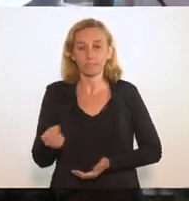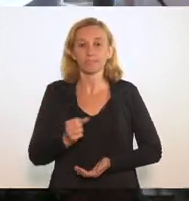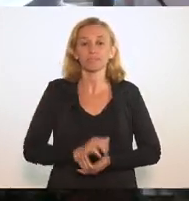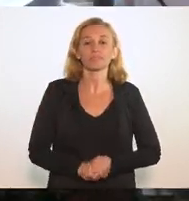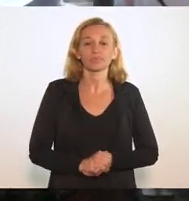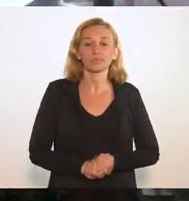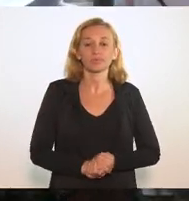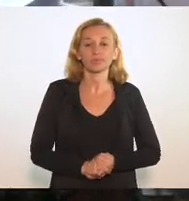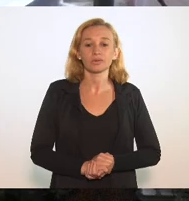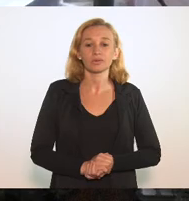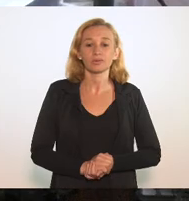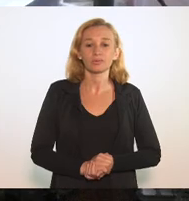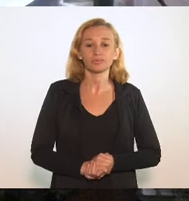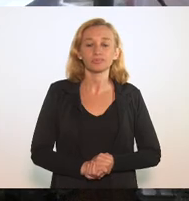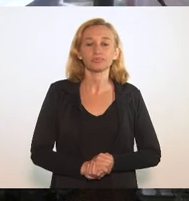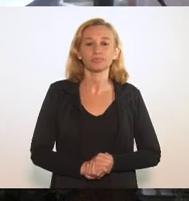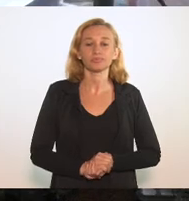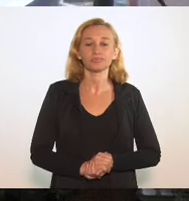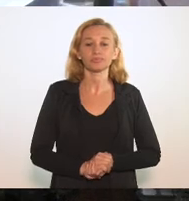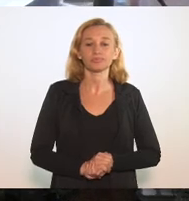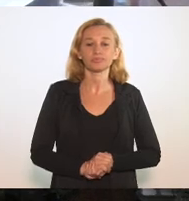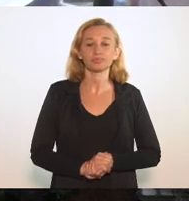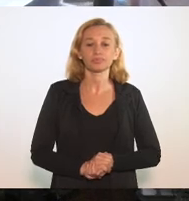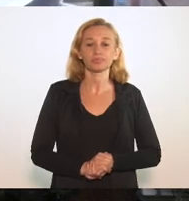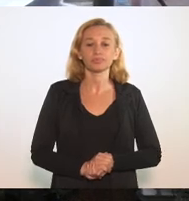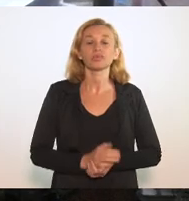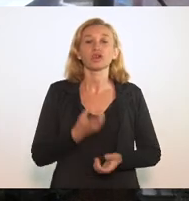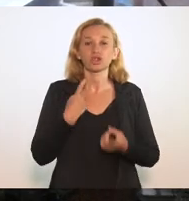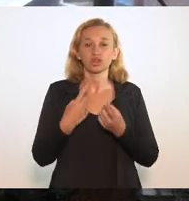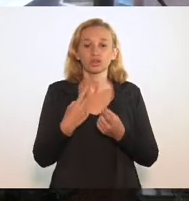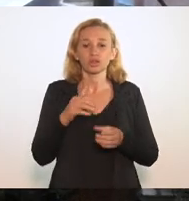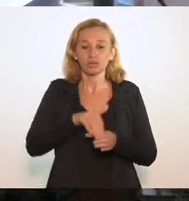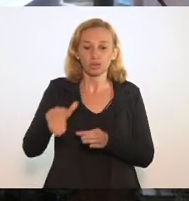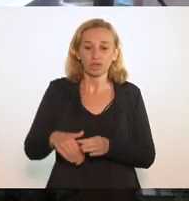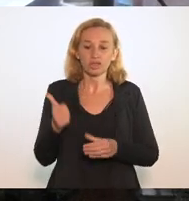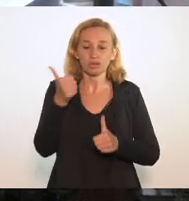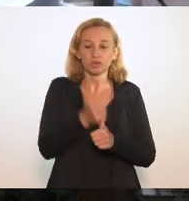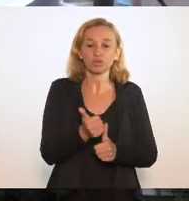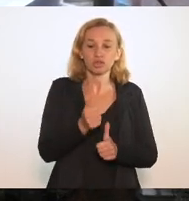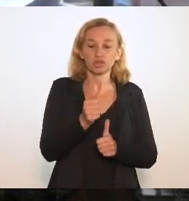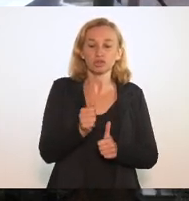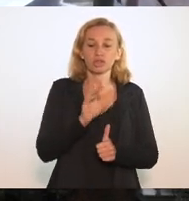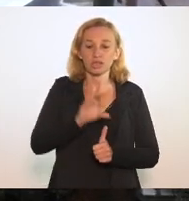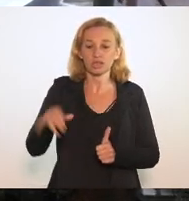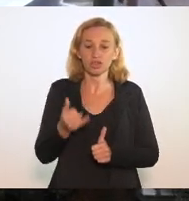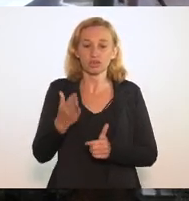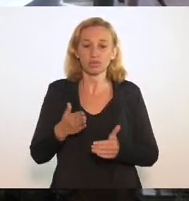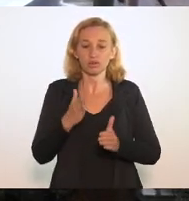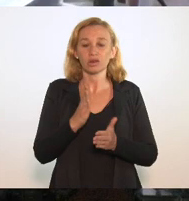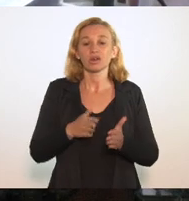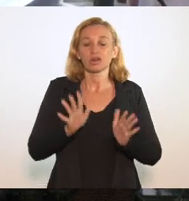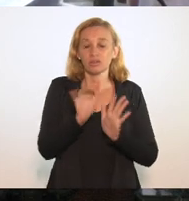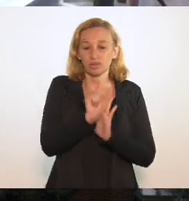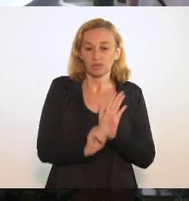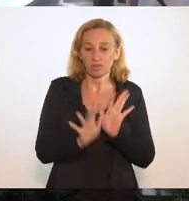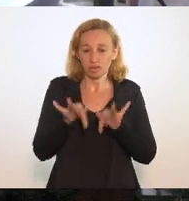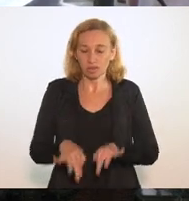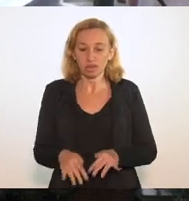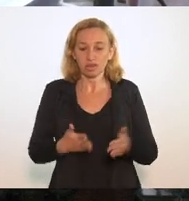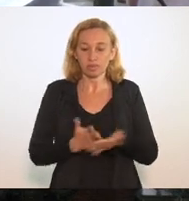Favorável. Os pareceres emitidos em votação substitutivo da CCJ conforme o final de redação. Se os que aprovam a